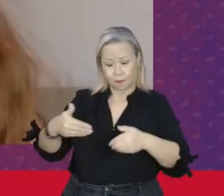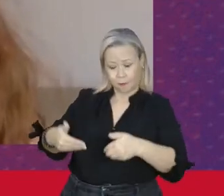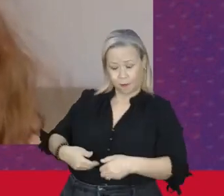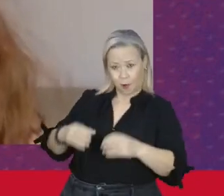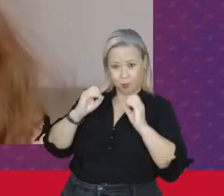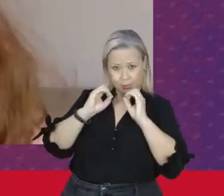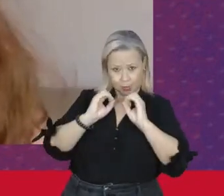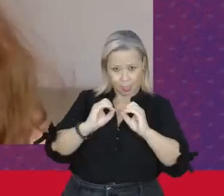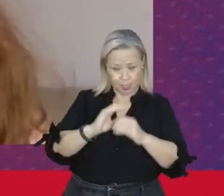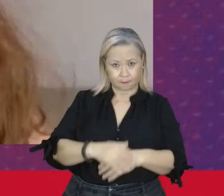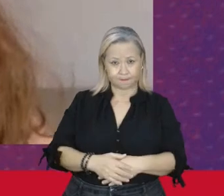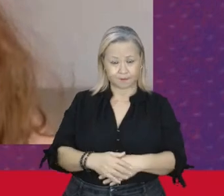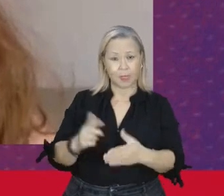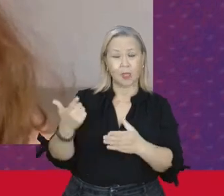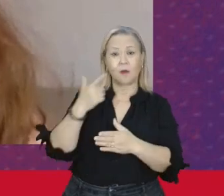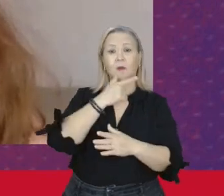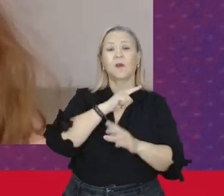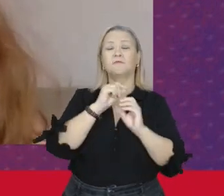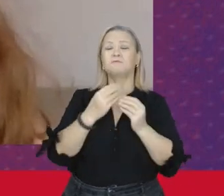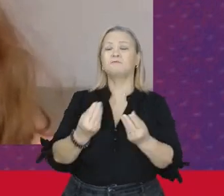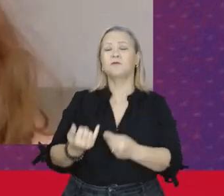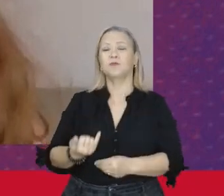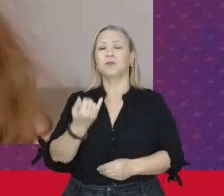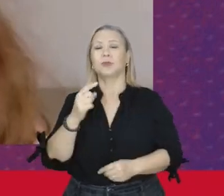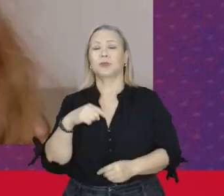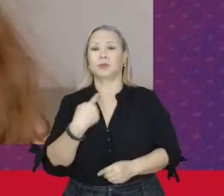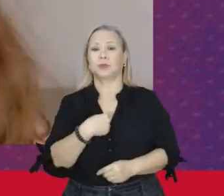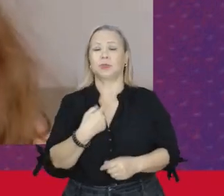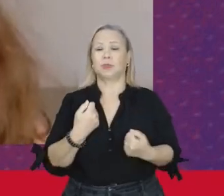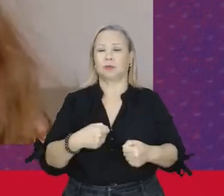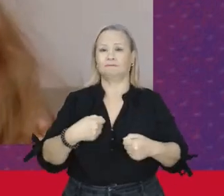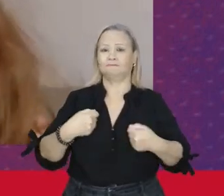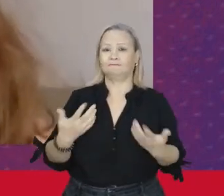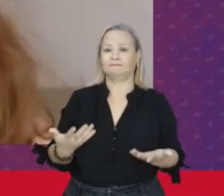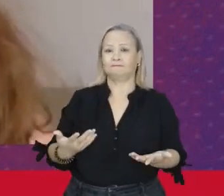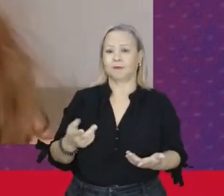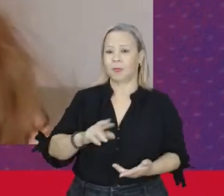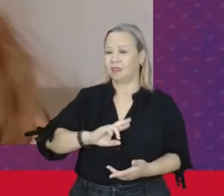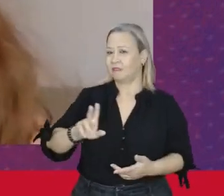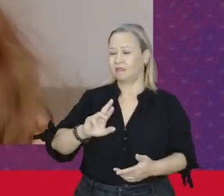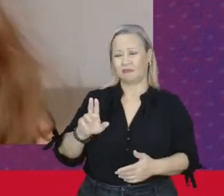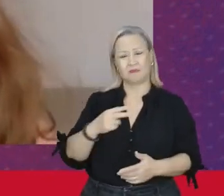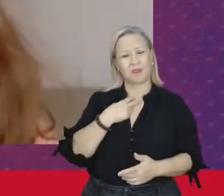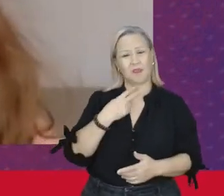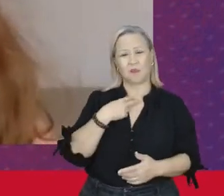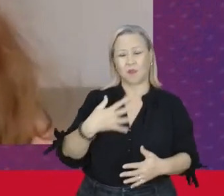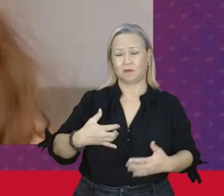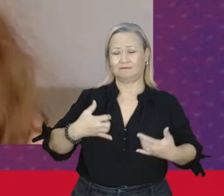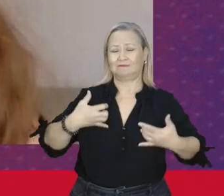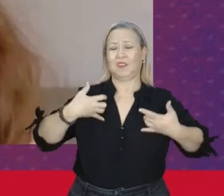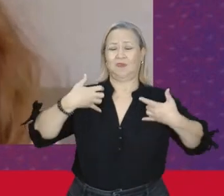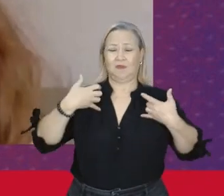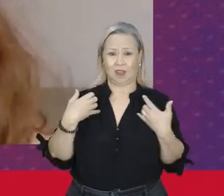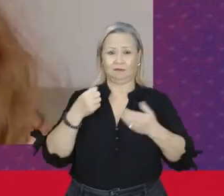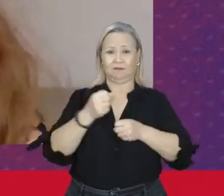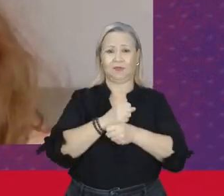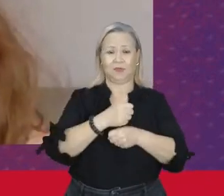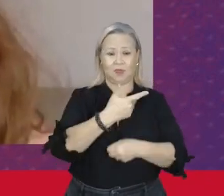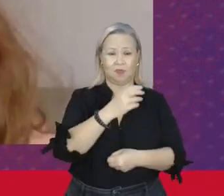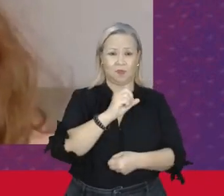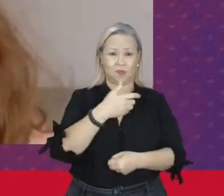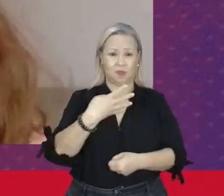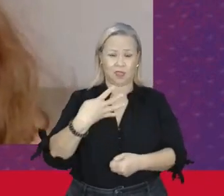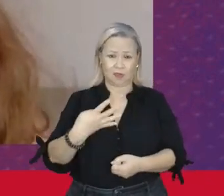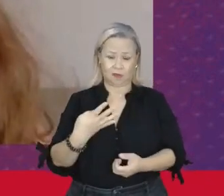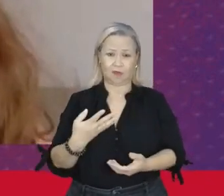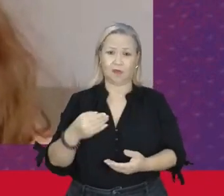Foi uma conquista muito importante, né, que a gente não deve se orgulhar, porque em 2014, no século XXI, o Brasil sair do mapa da